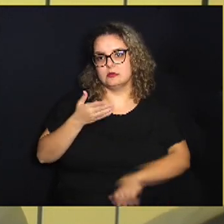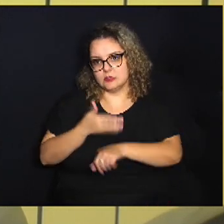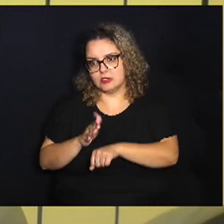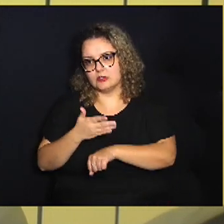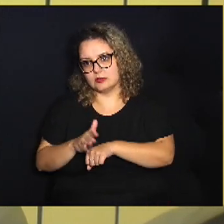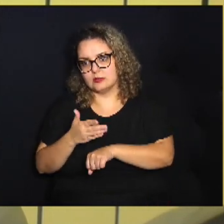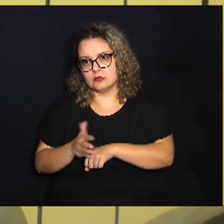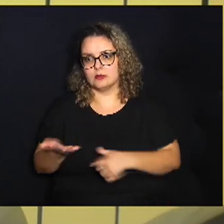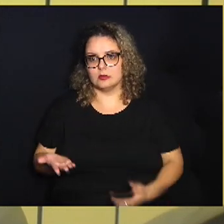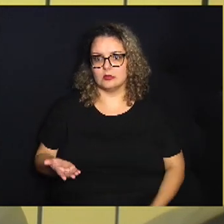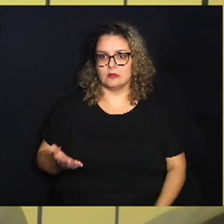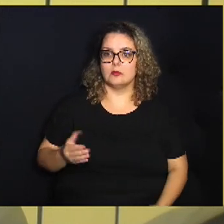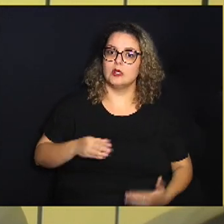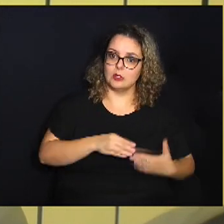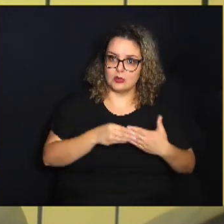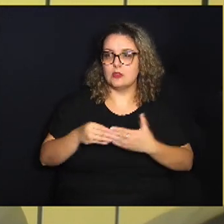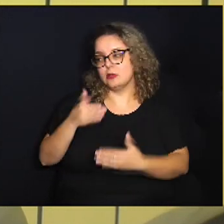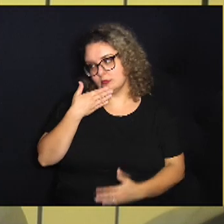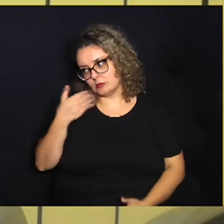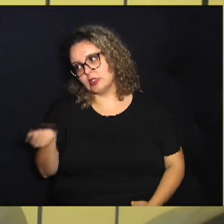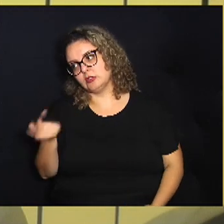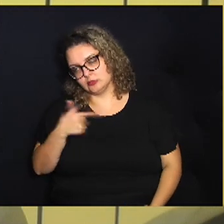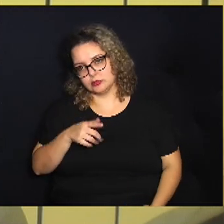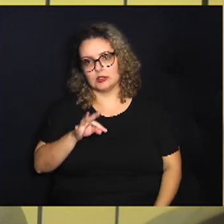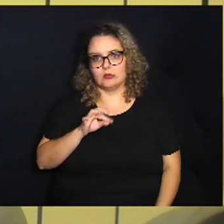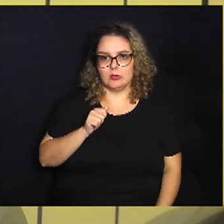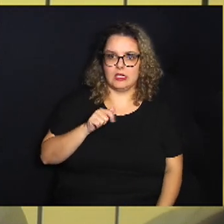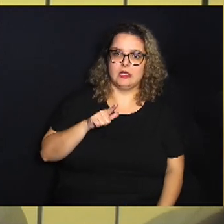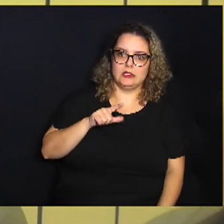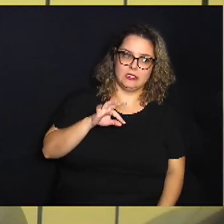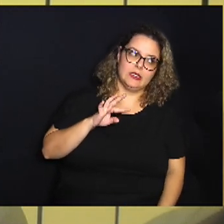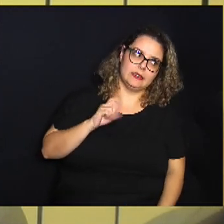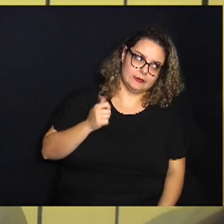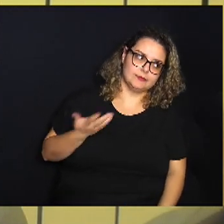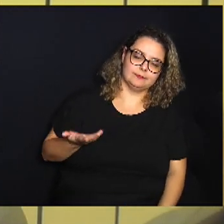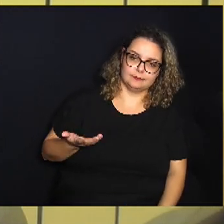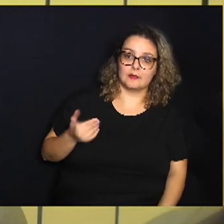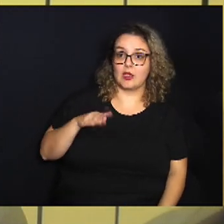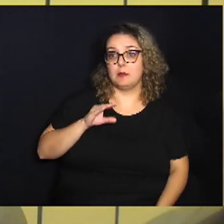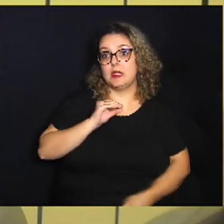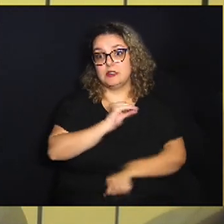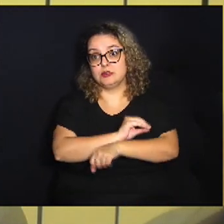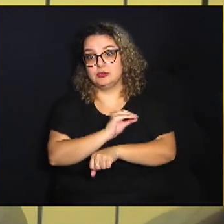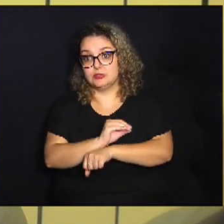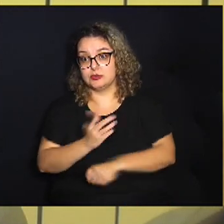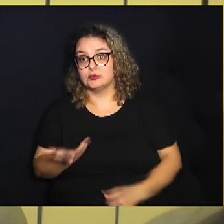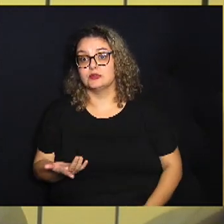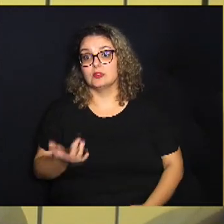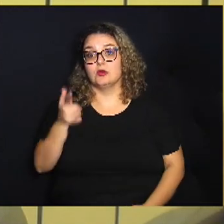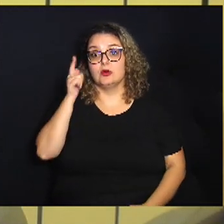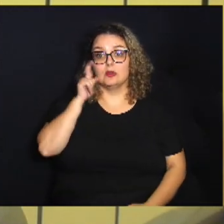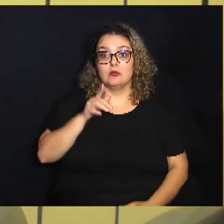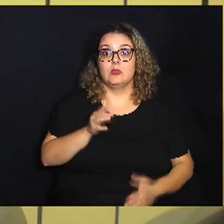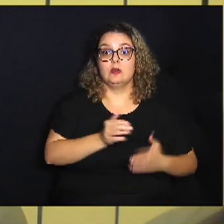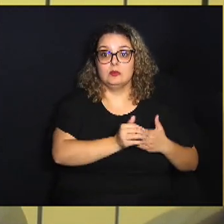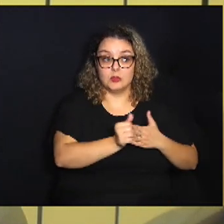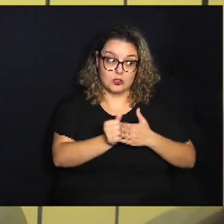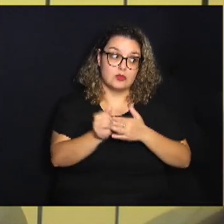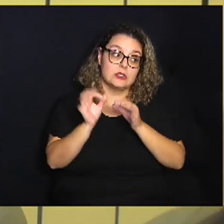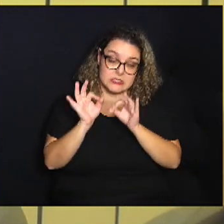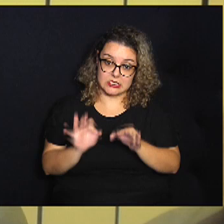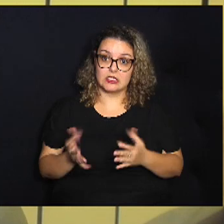tudo. Mas o guia tem que estar melhor do que o atleta. Então, é muito mais o cuidado ali para você conseguir conduzir, né?